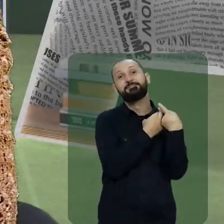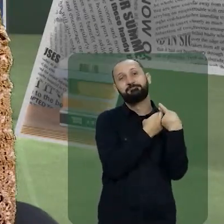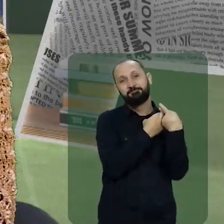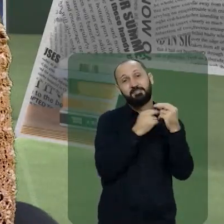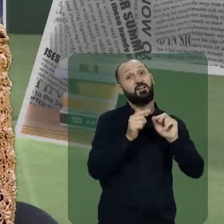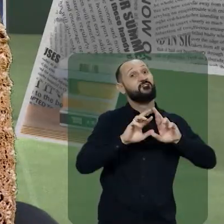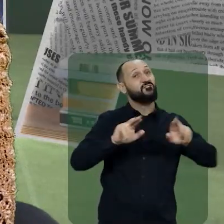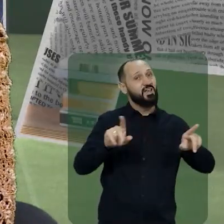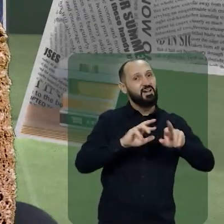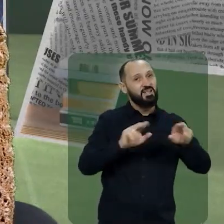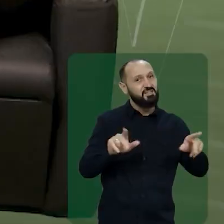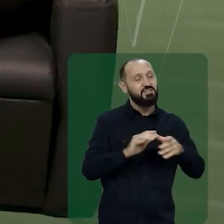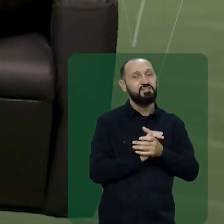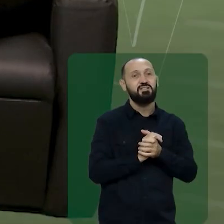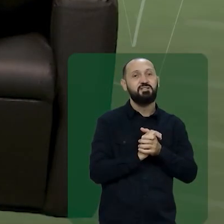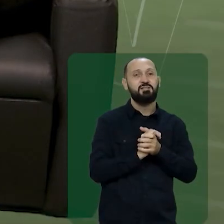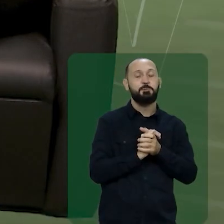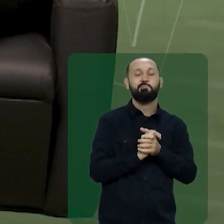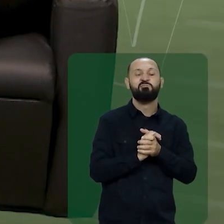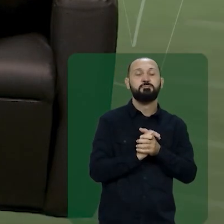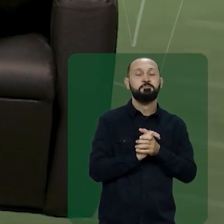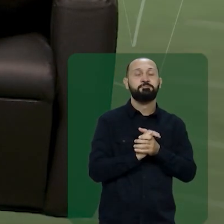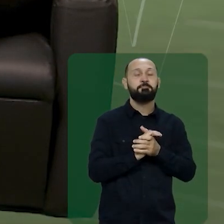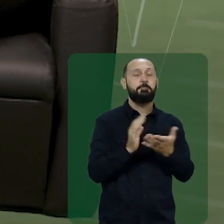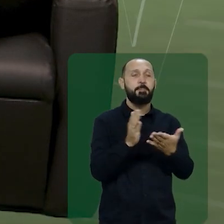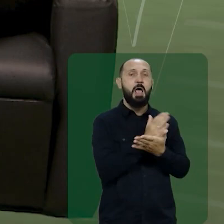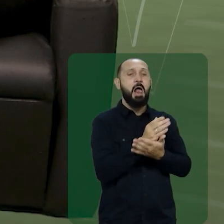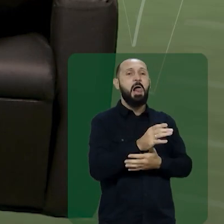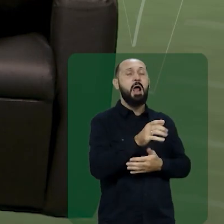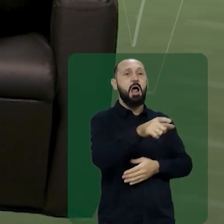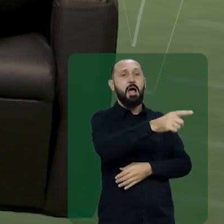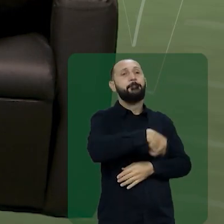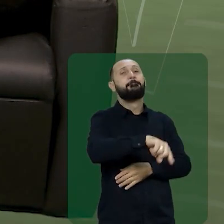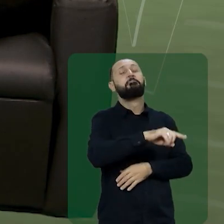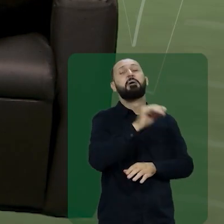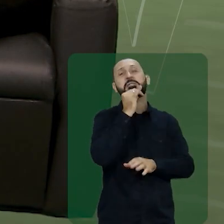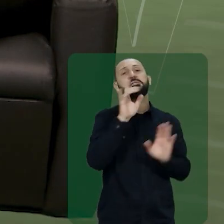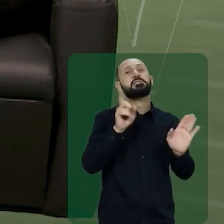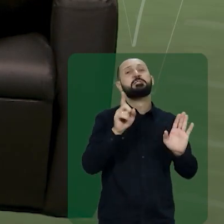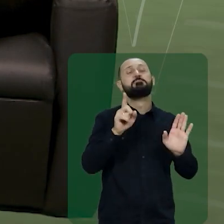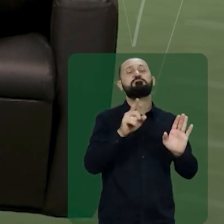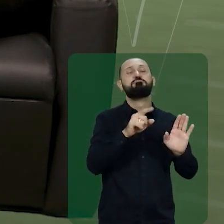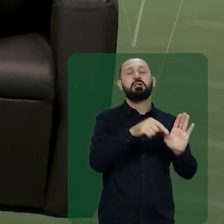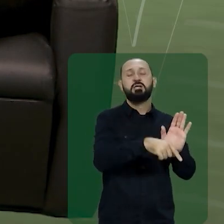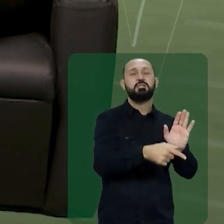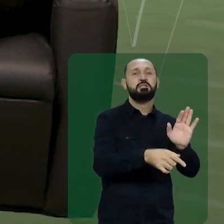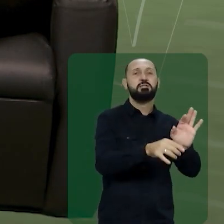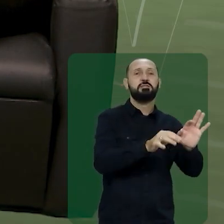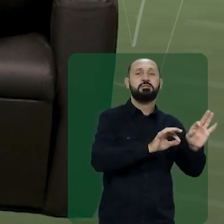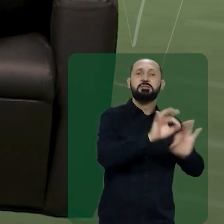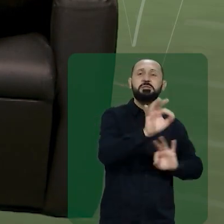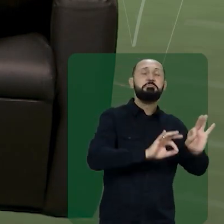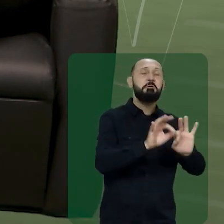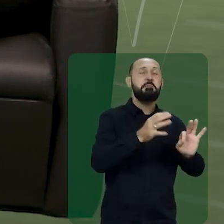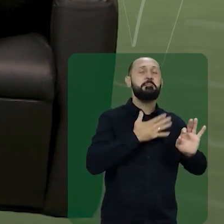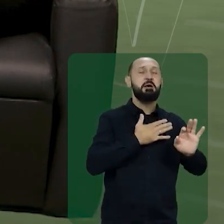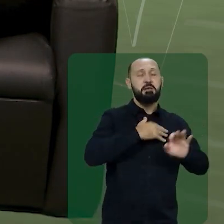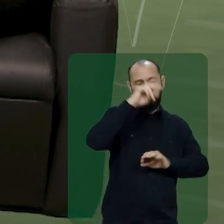uma outra coisa. E as pessoas, elas acabam não se preparando para o